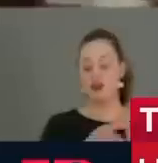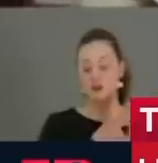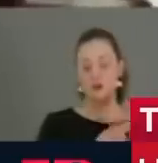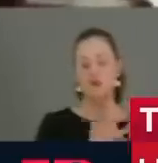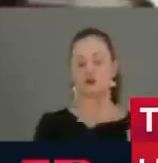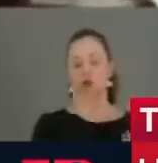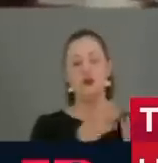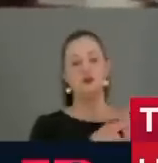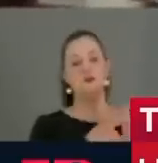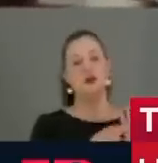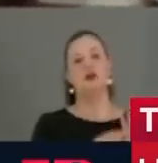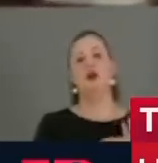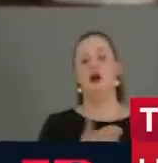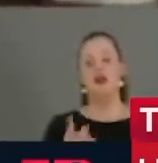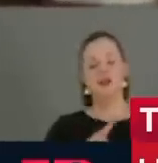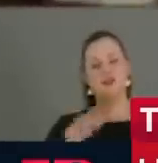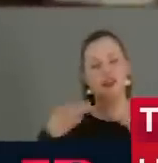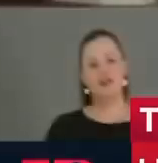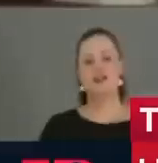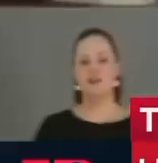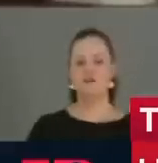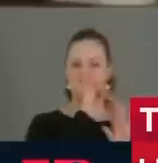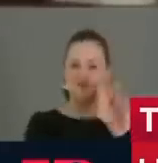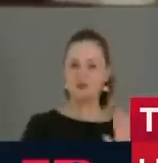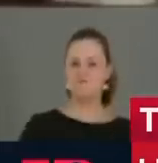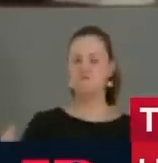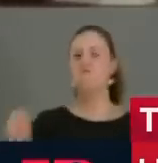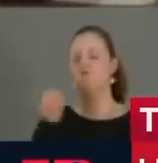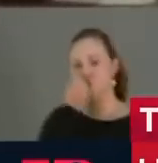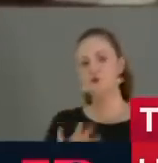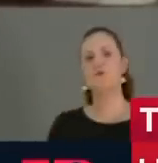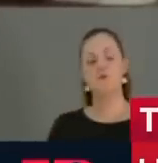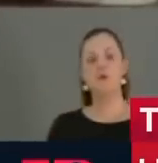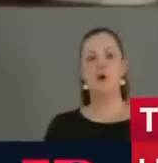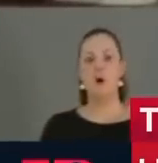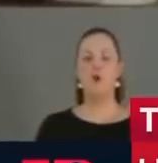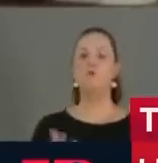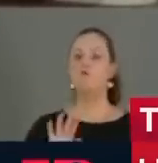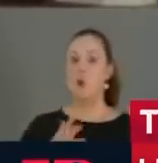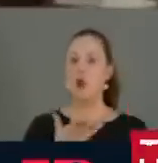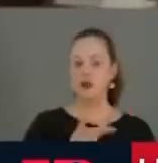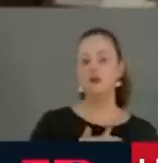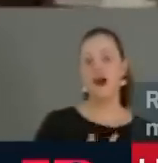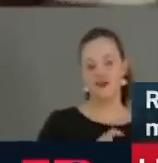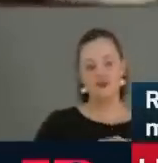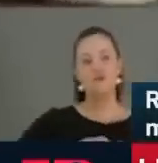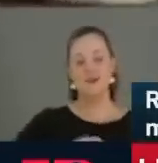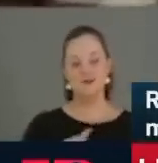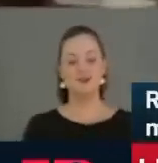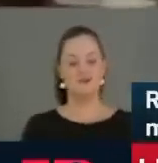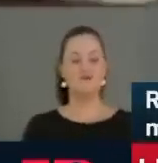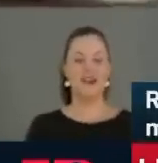setembro. Vamos produzir um texto de altíssimo nível, quando mais não seja pela qualidade dos membros que integram